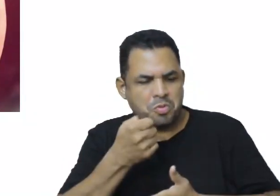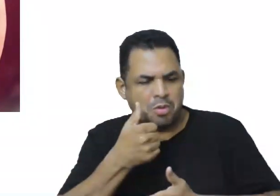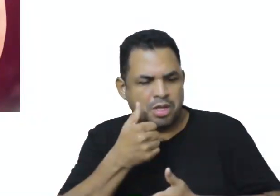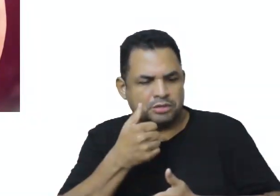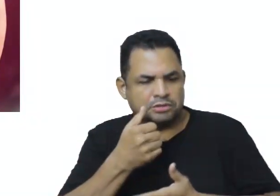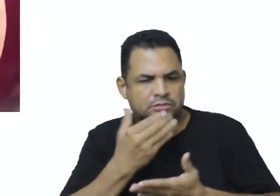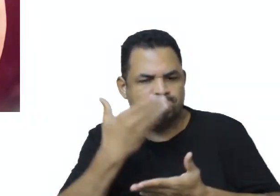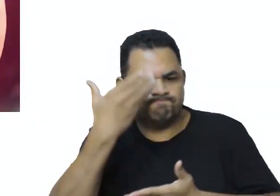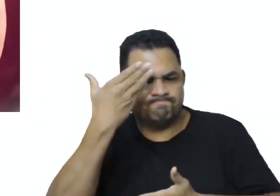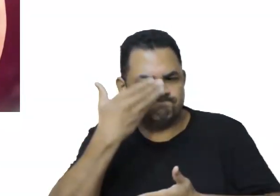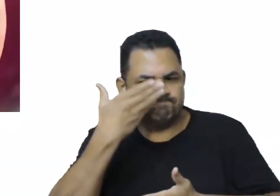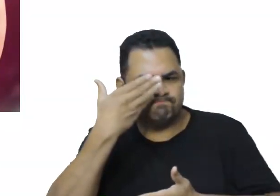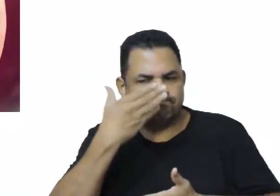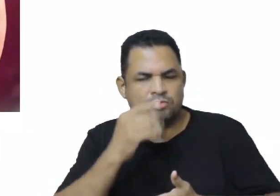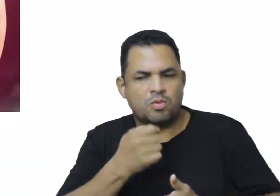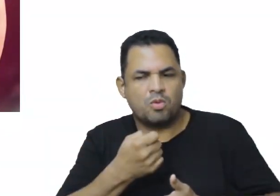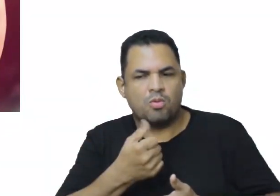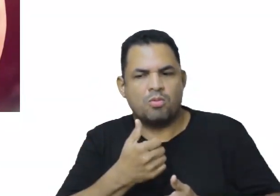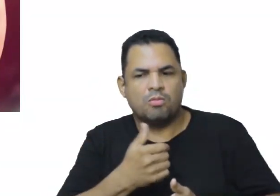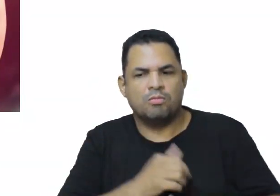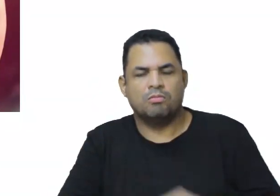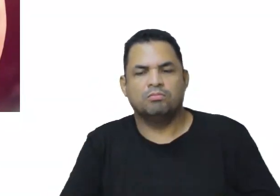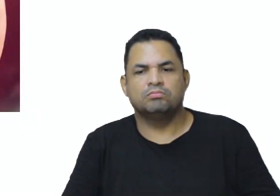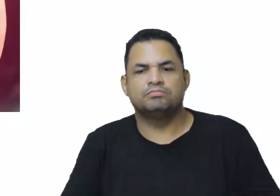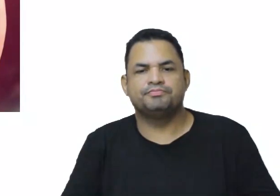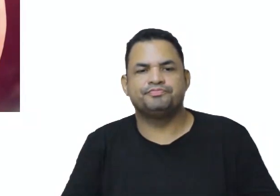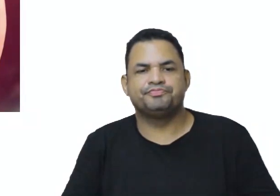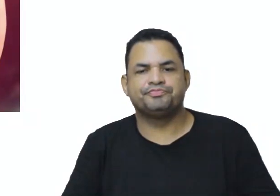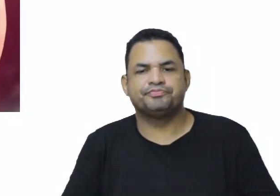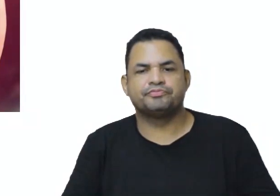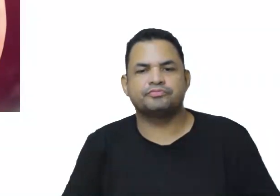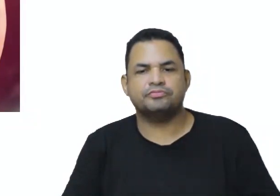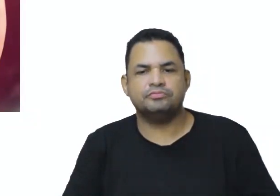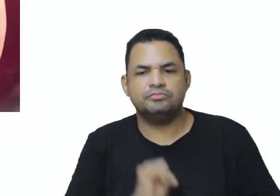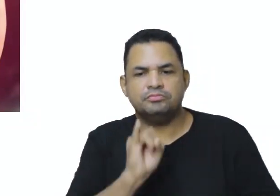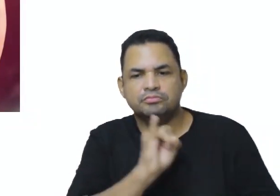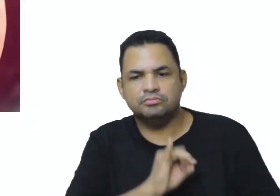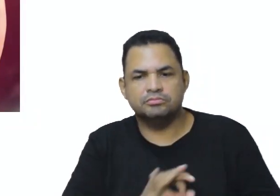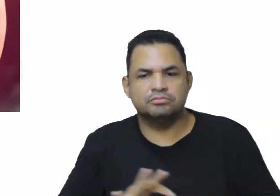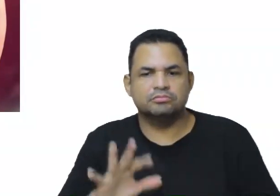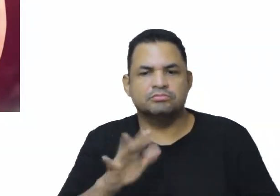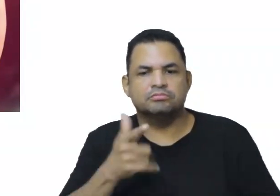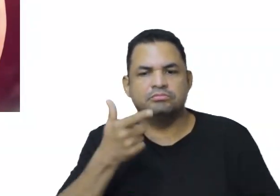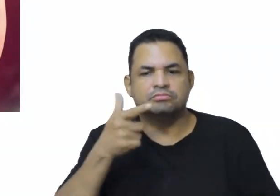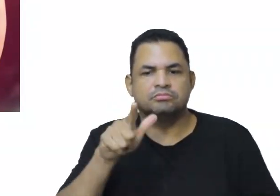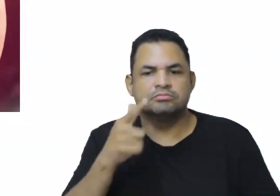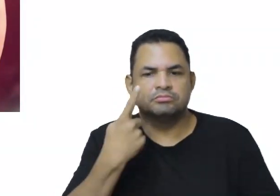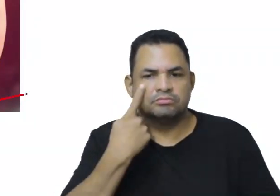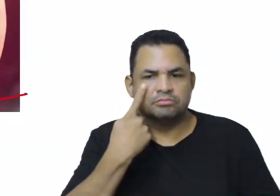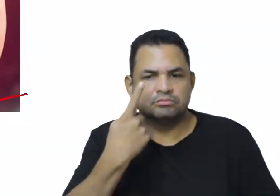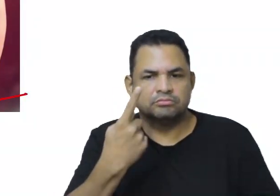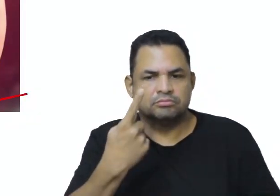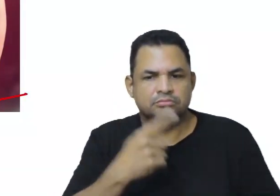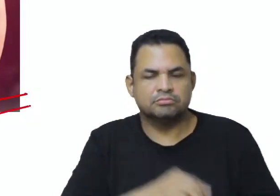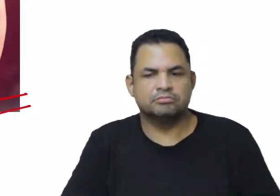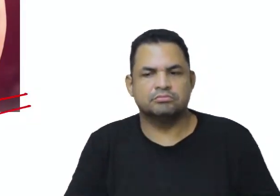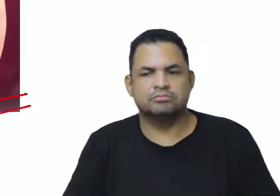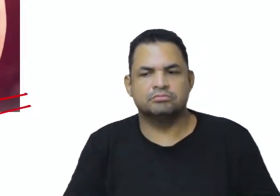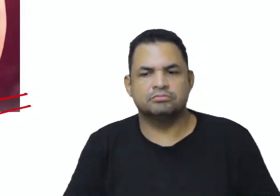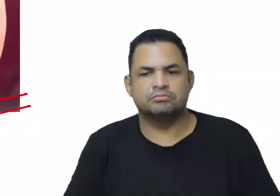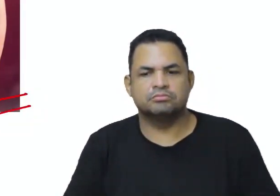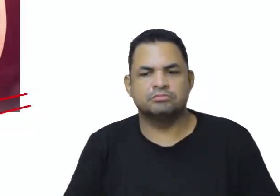semifechados, ok? Então, aqui nessa imagem a gente já consegue,